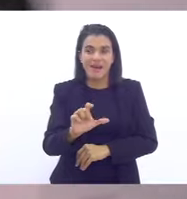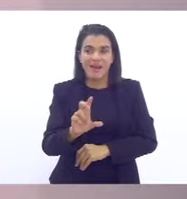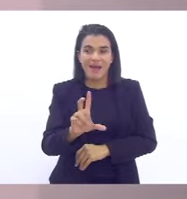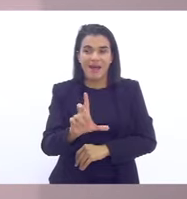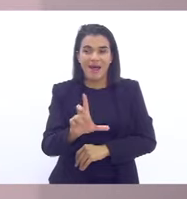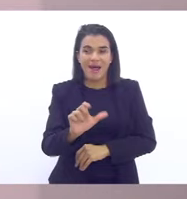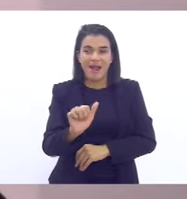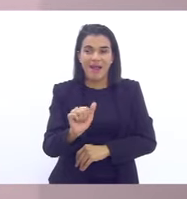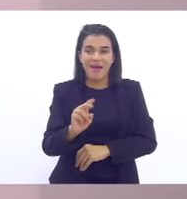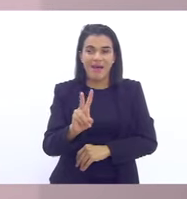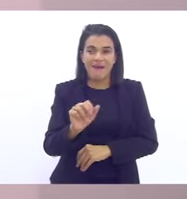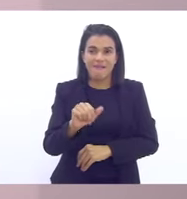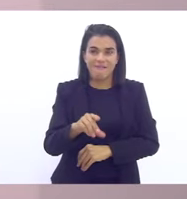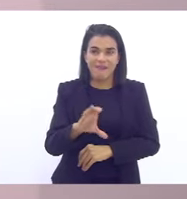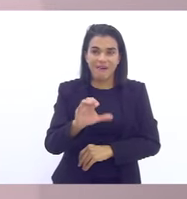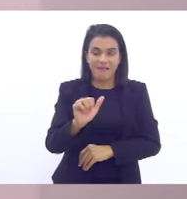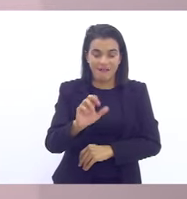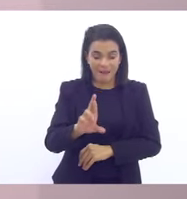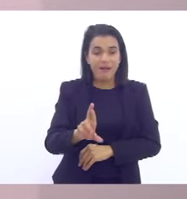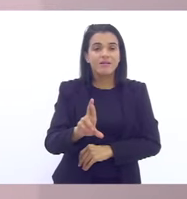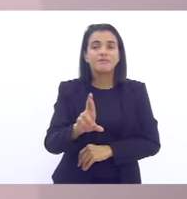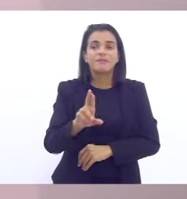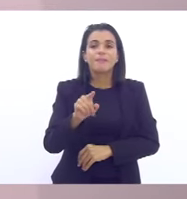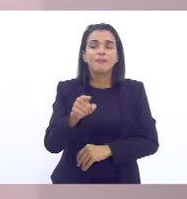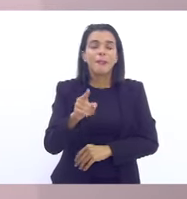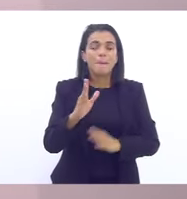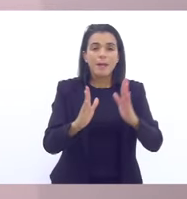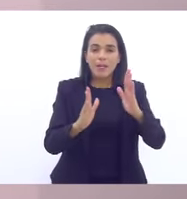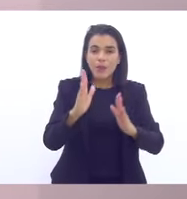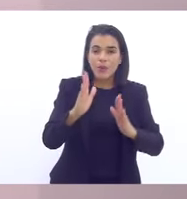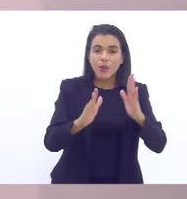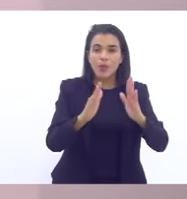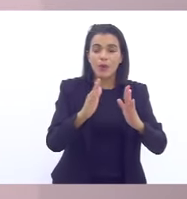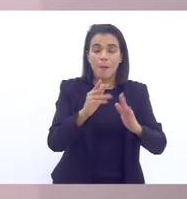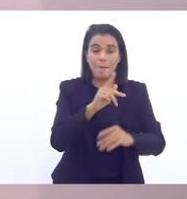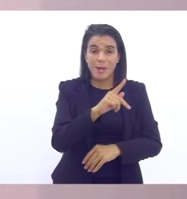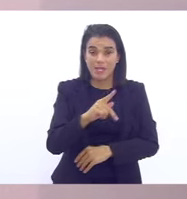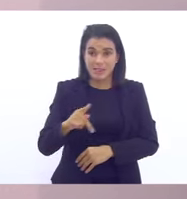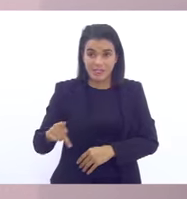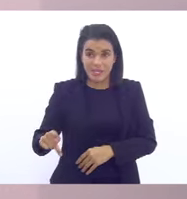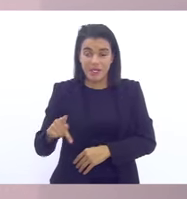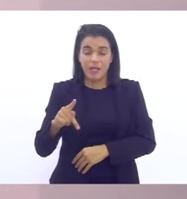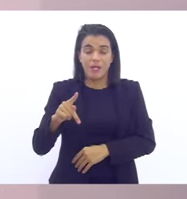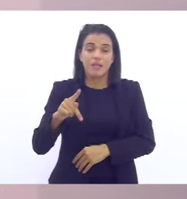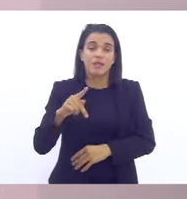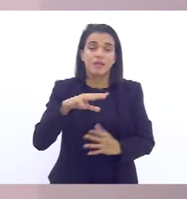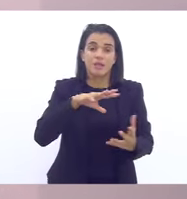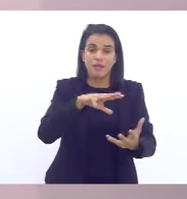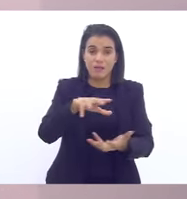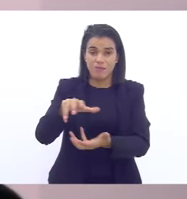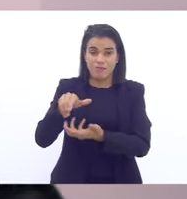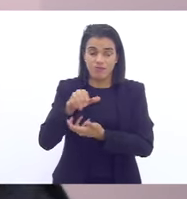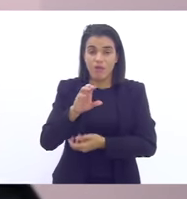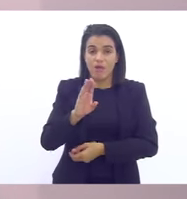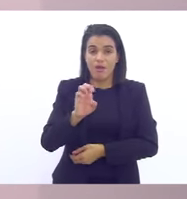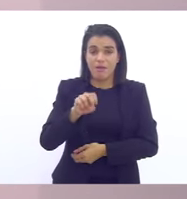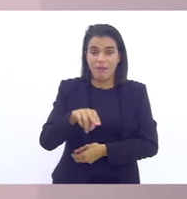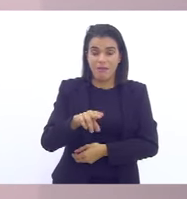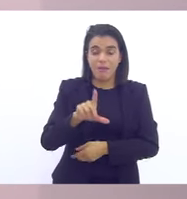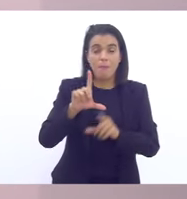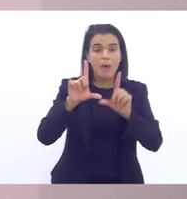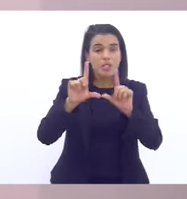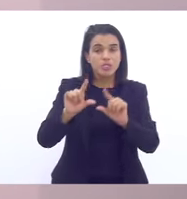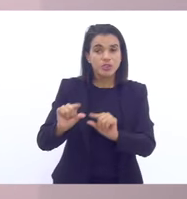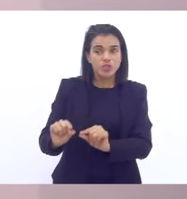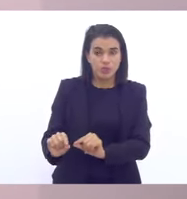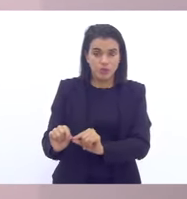de euros e que, no período de 2023 a 2025, a presidência da Enel Mundial tenha determinado um esforço para reduzir